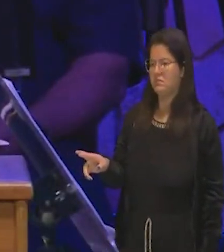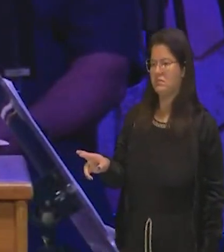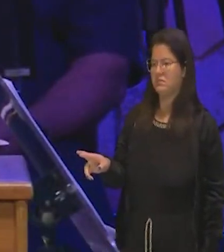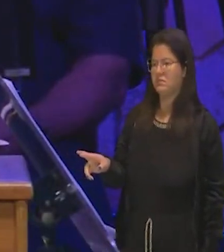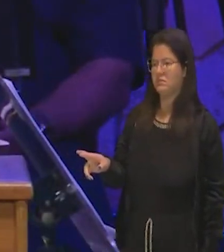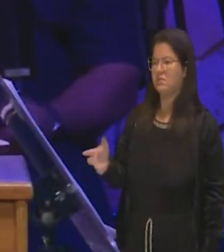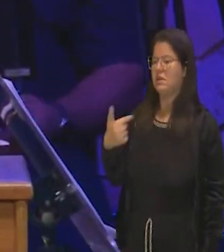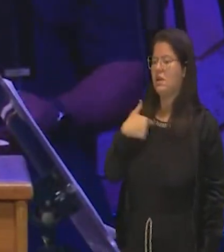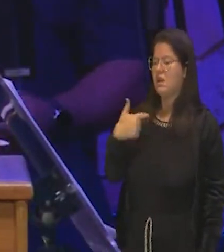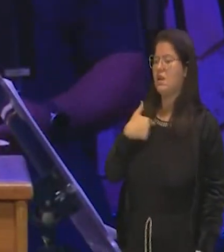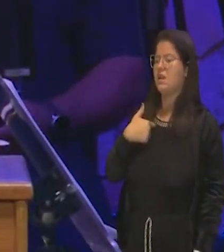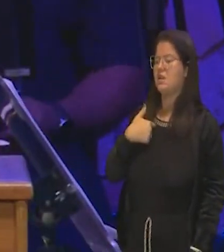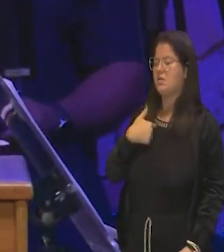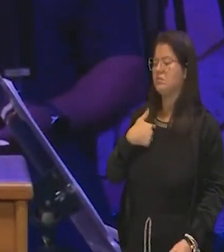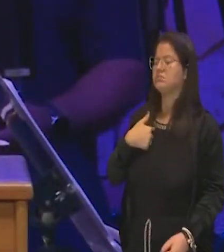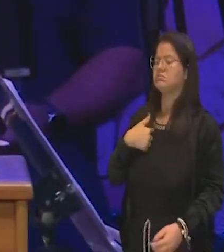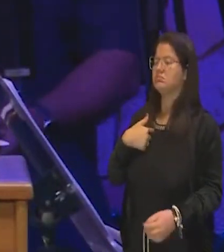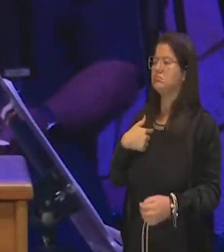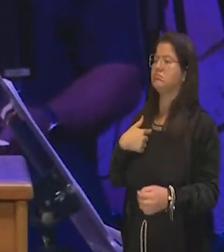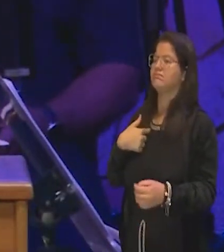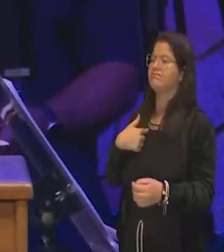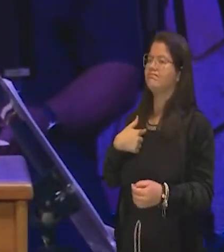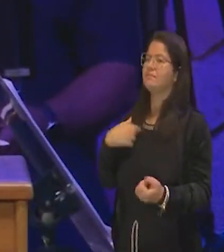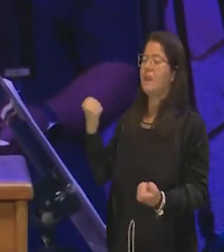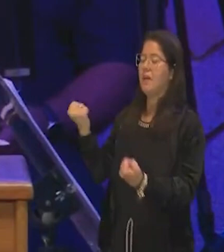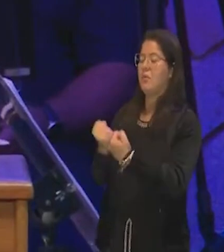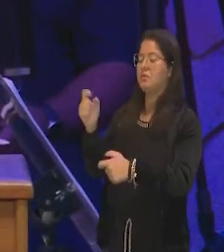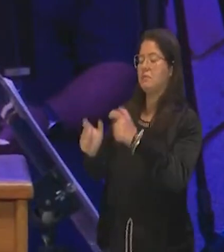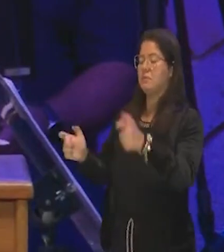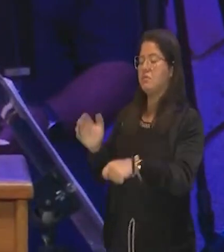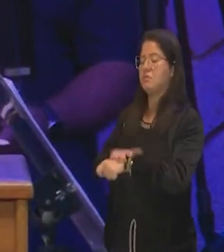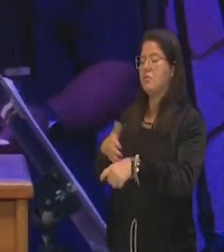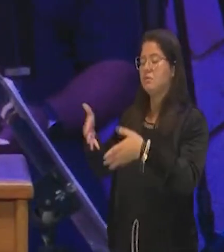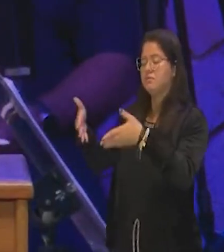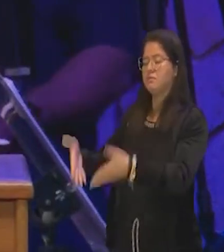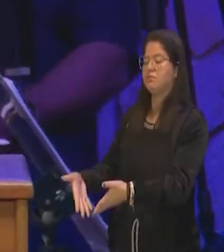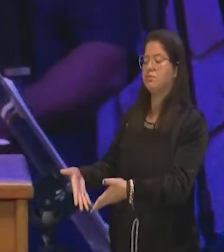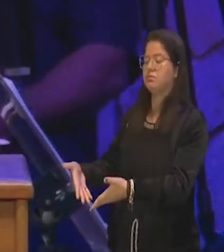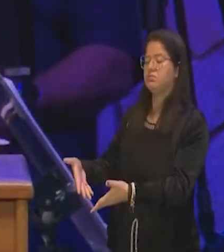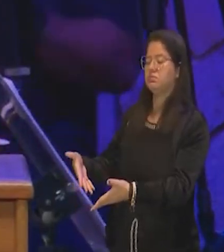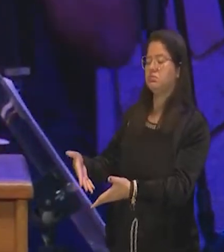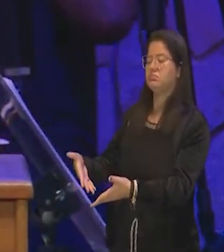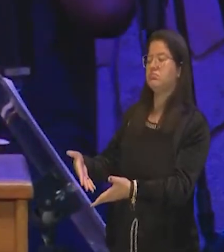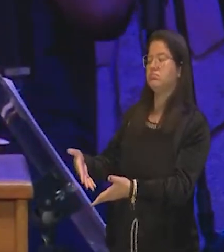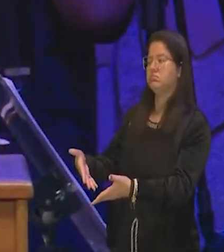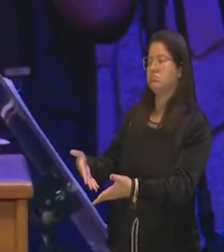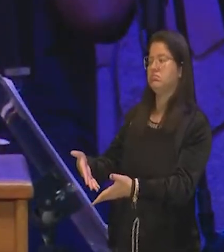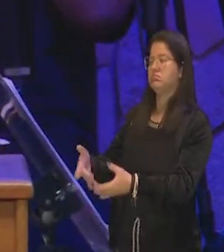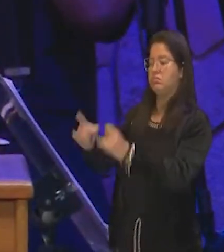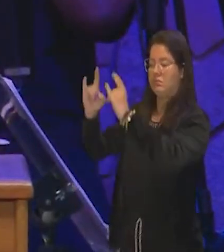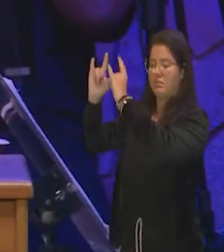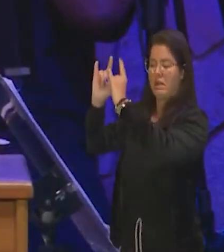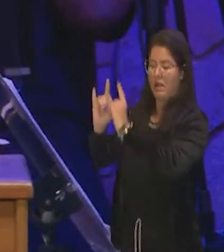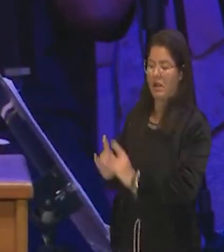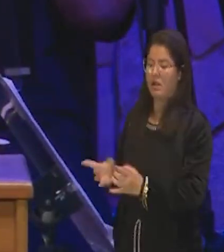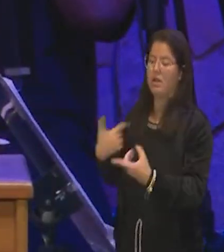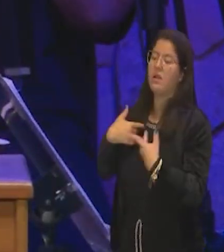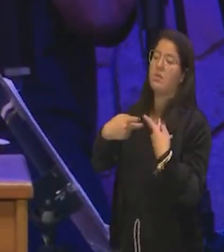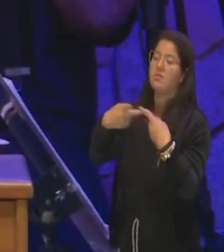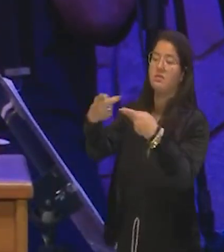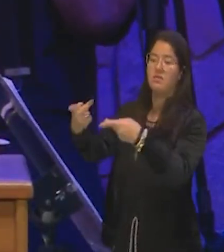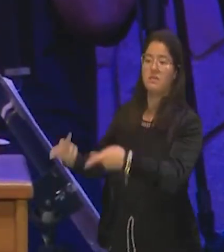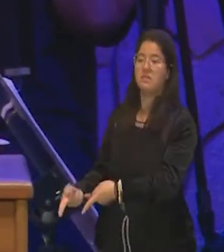Eu falo no momento da dor, no momento de sofrimento. Eu visito hospitais,